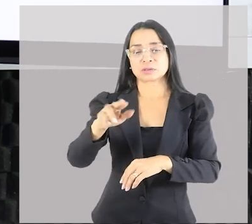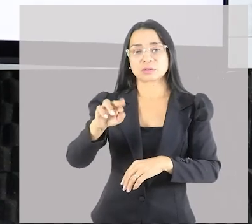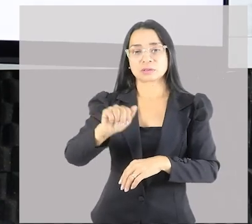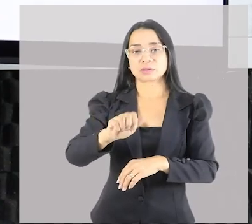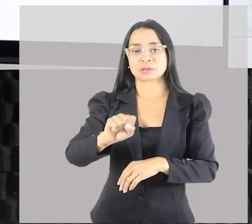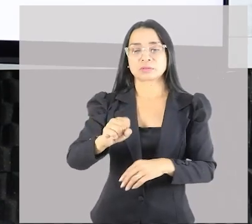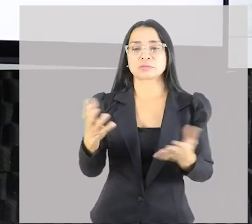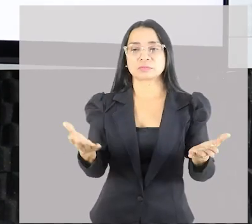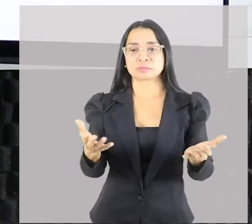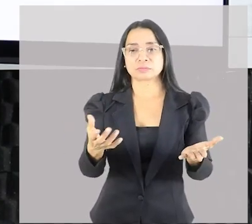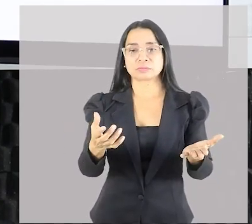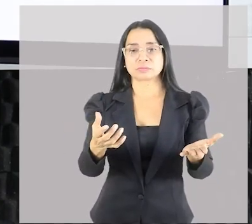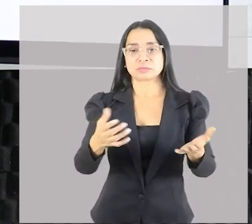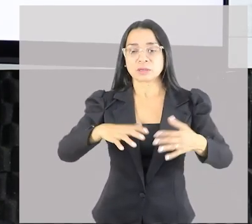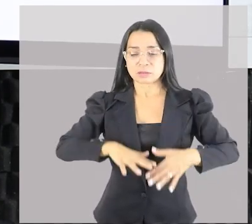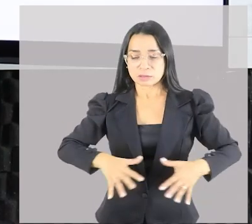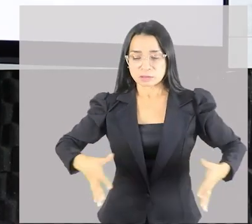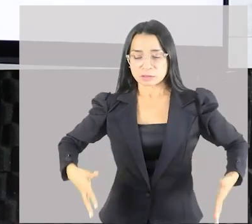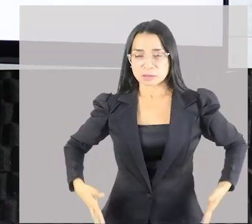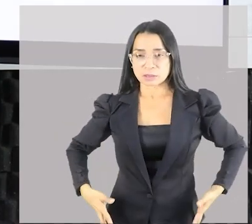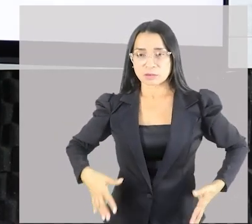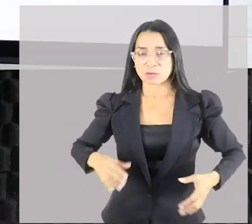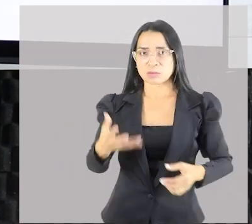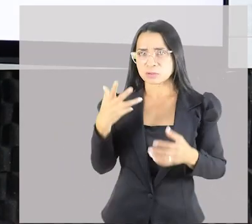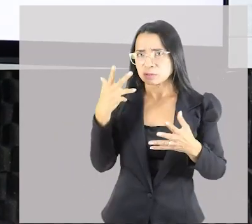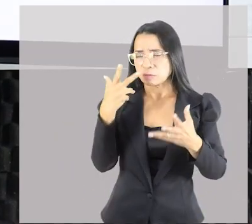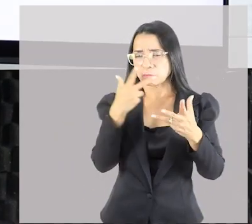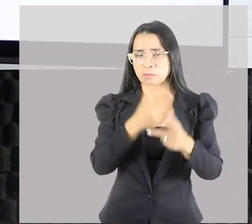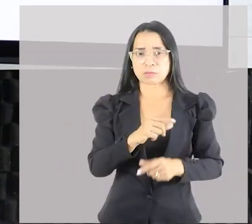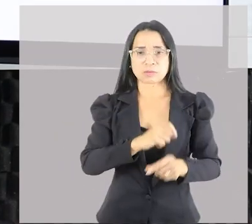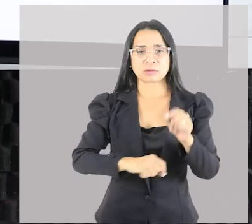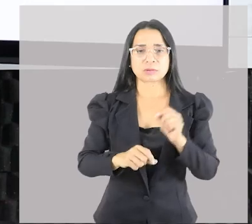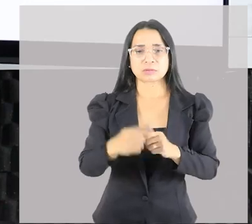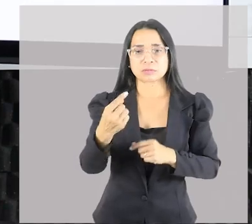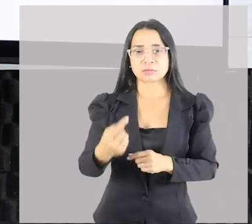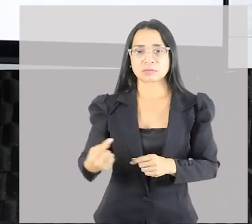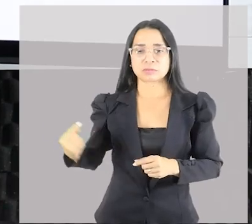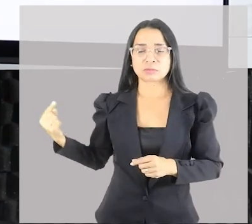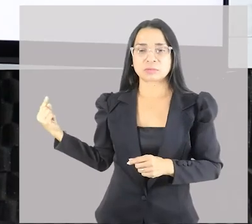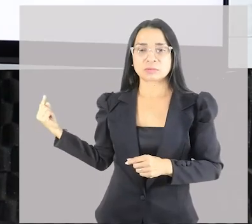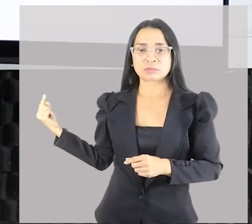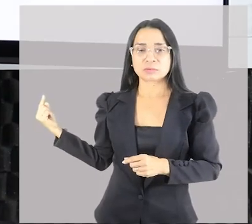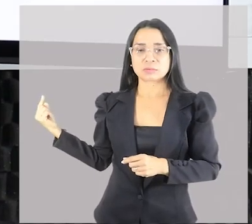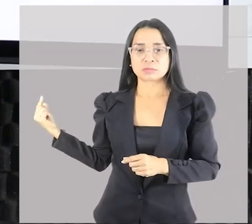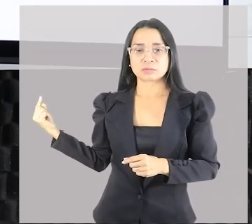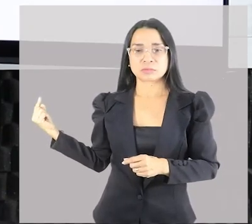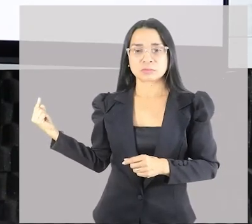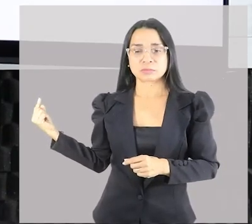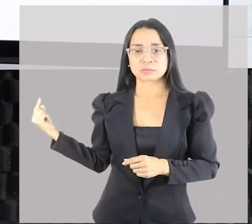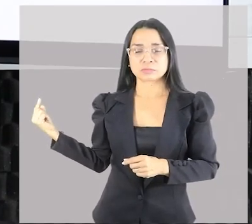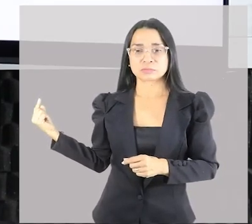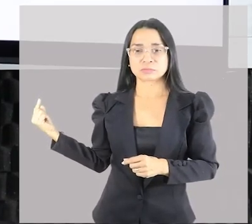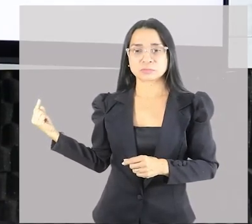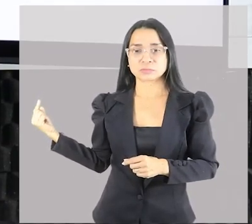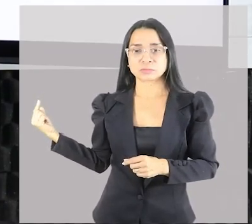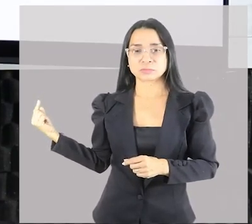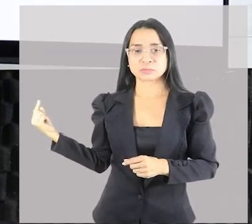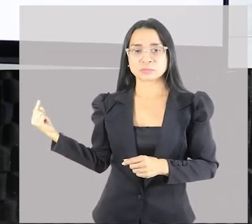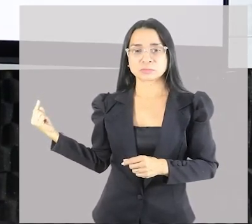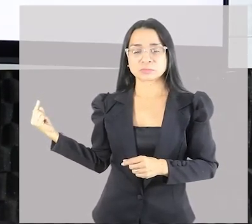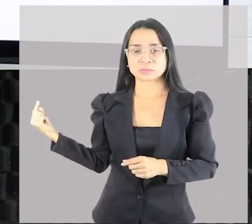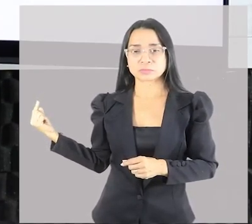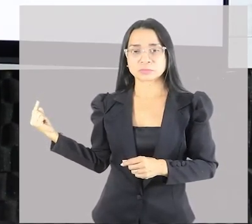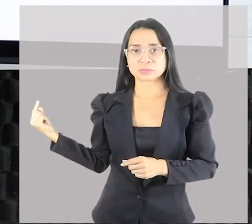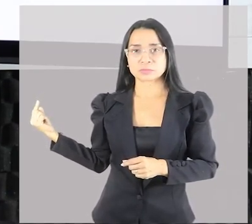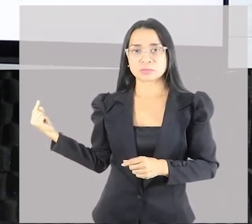de veludos com miçangas, muito bordados e lindos, e canutilhos com detalhes nas roupas dos brincantes. Originou-se na região do Munim, que